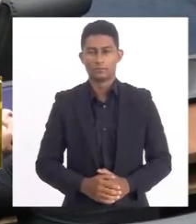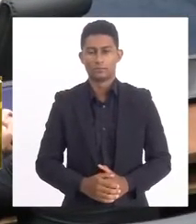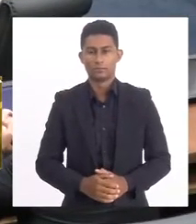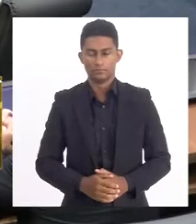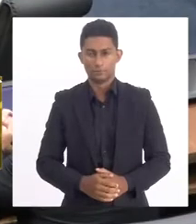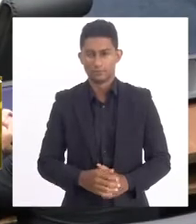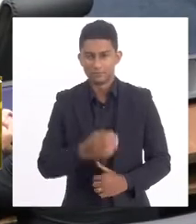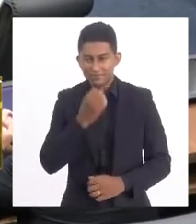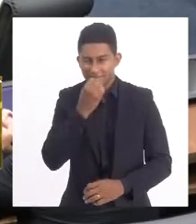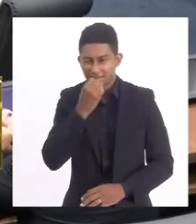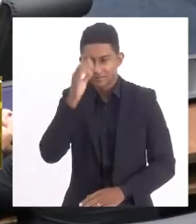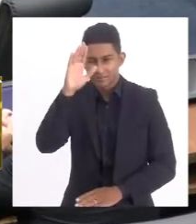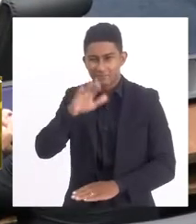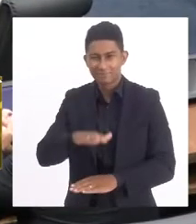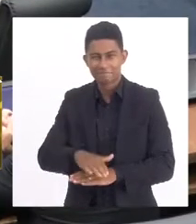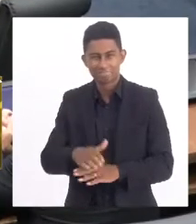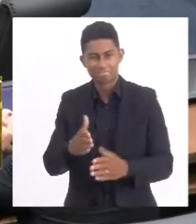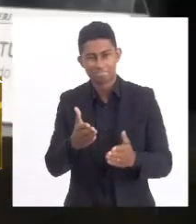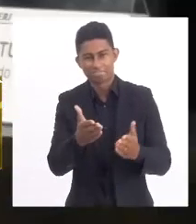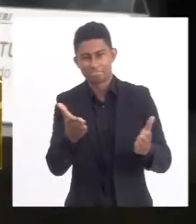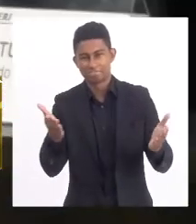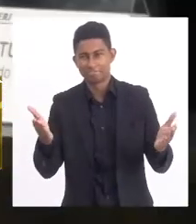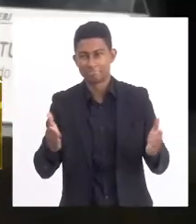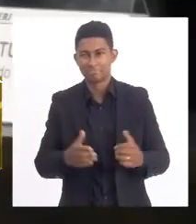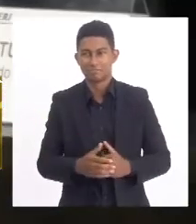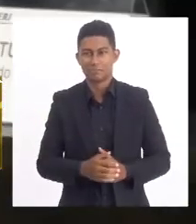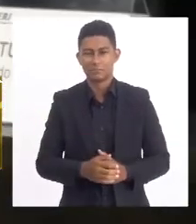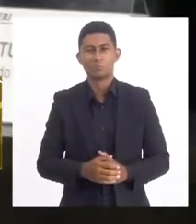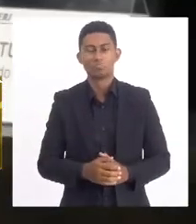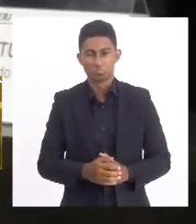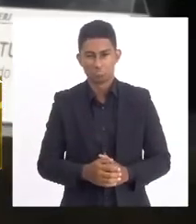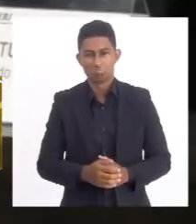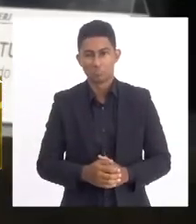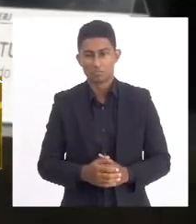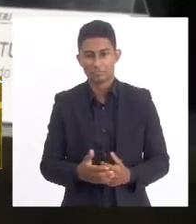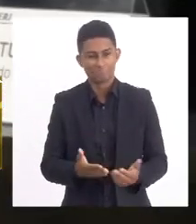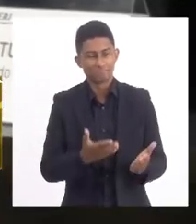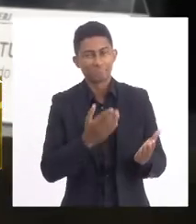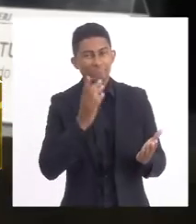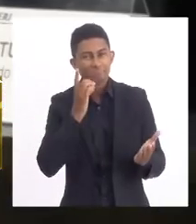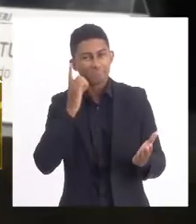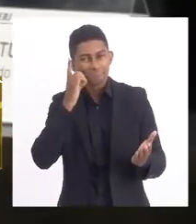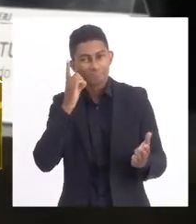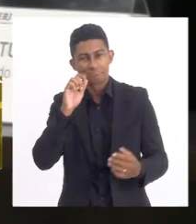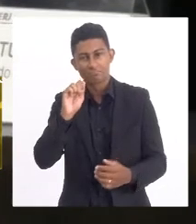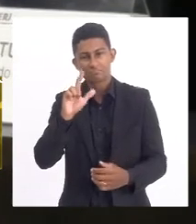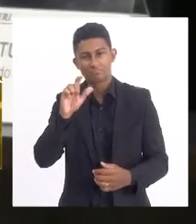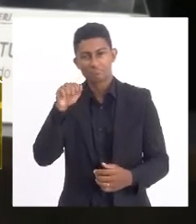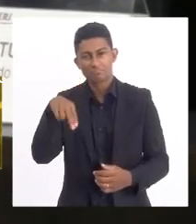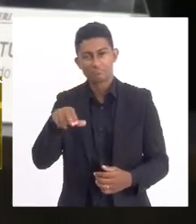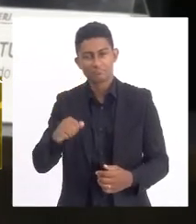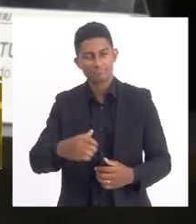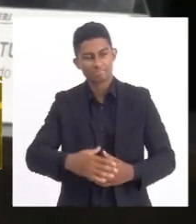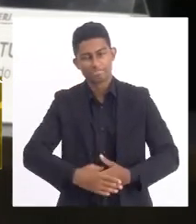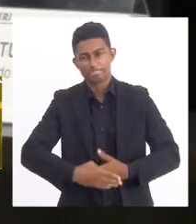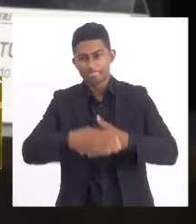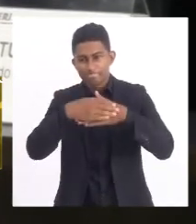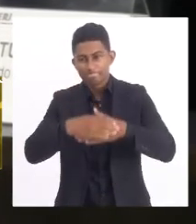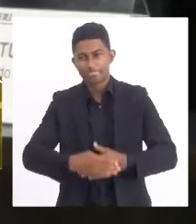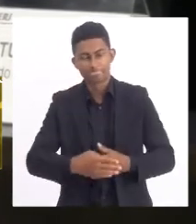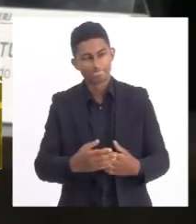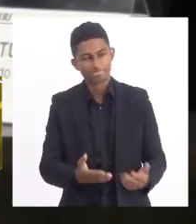Oi boa tarde a todos e a todos é comprimento aqui a deputada Alana Passos uma amiga